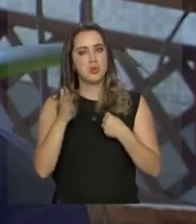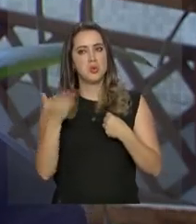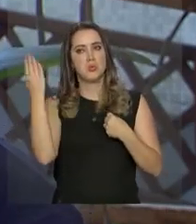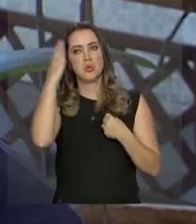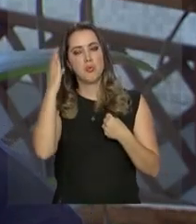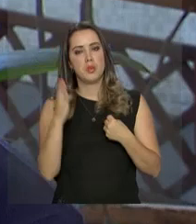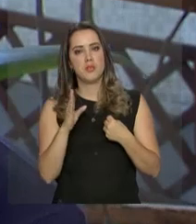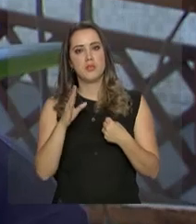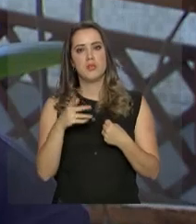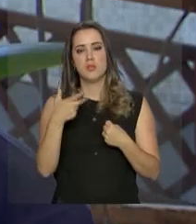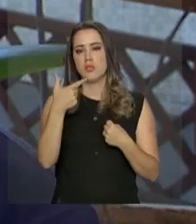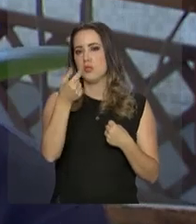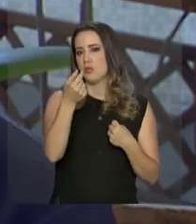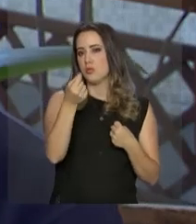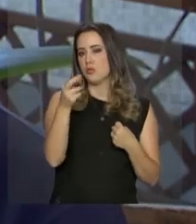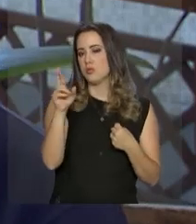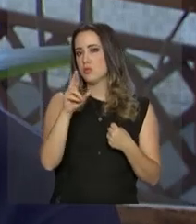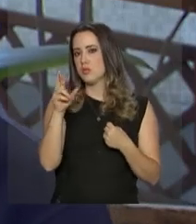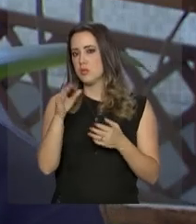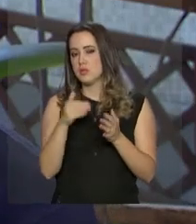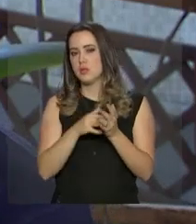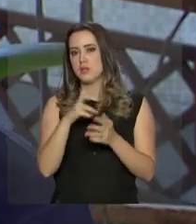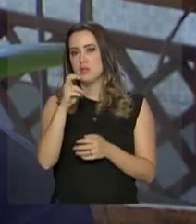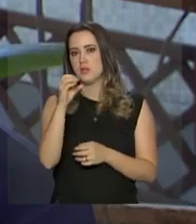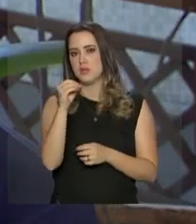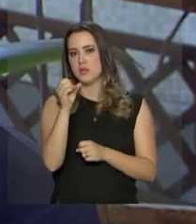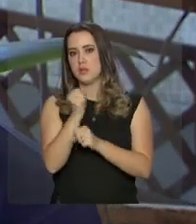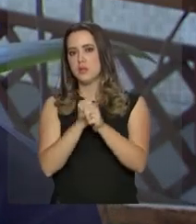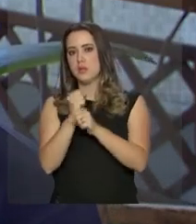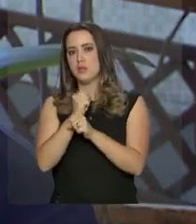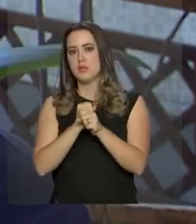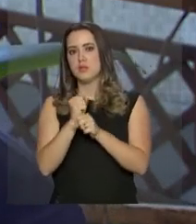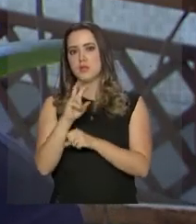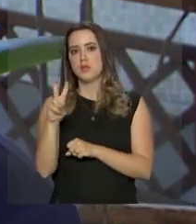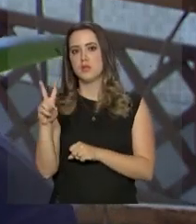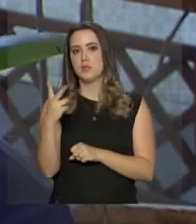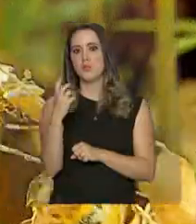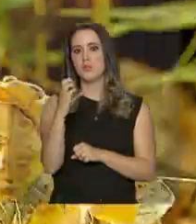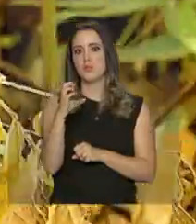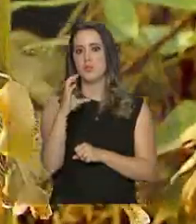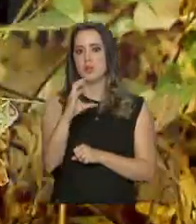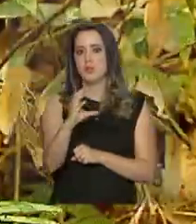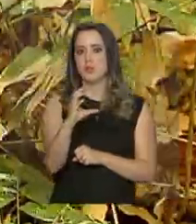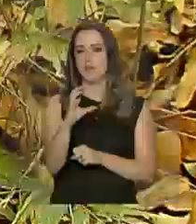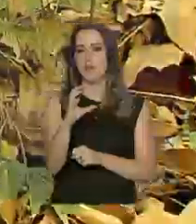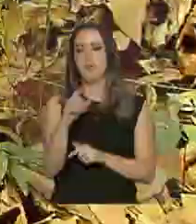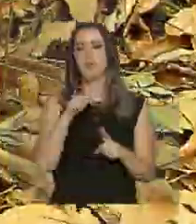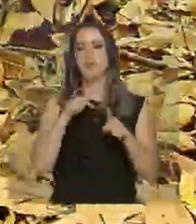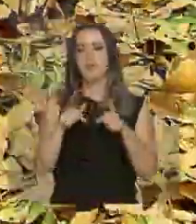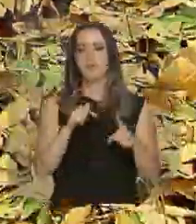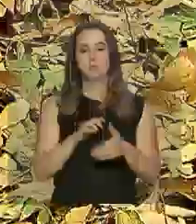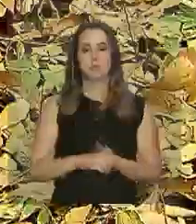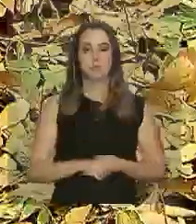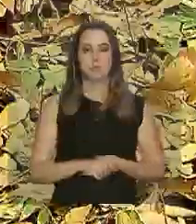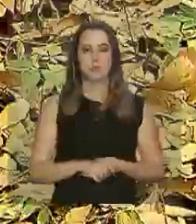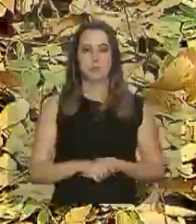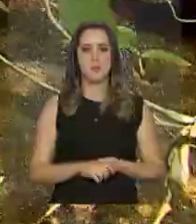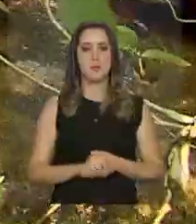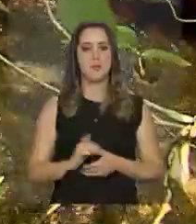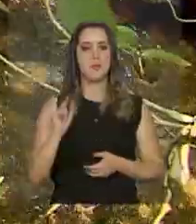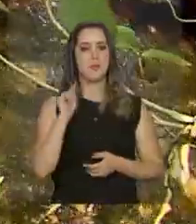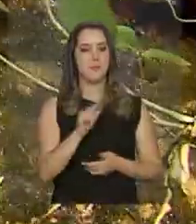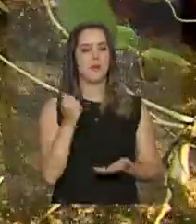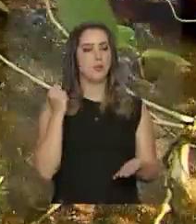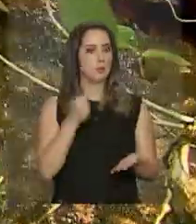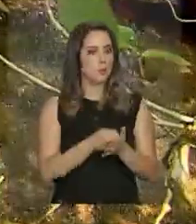hoje entre R$ 200 e R$ 500 por cada hectare trabalhado. O pagamento por serviços ambientais é